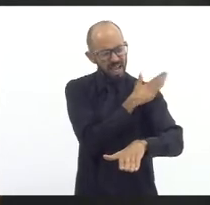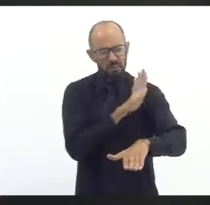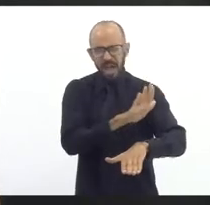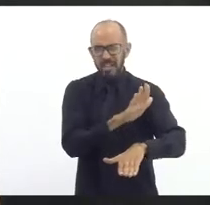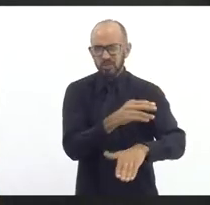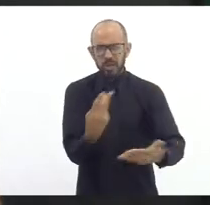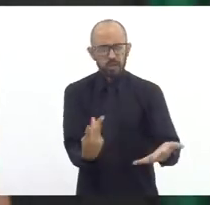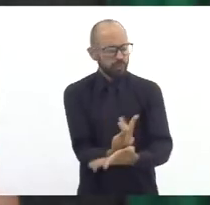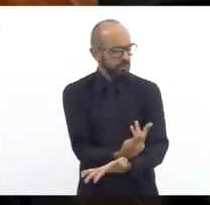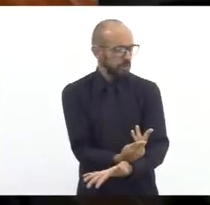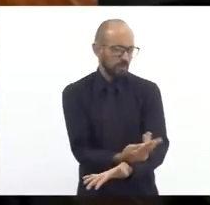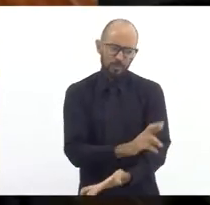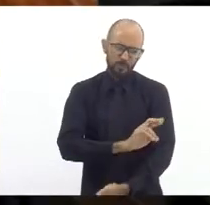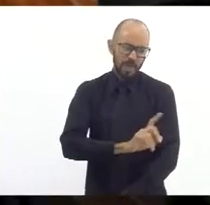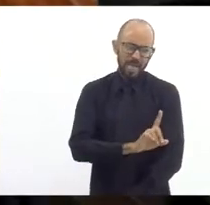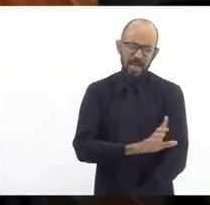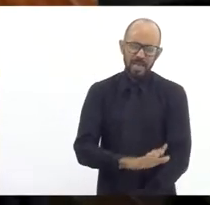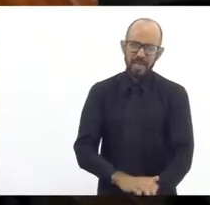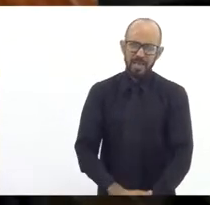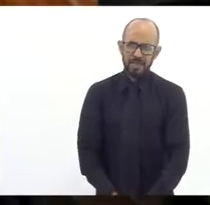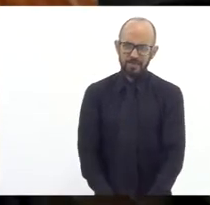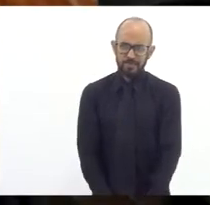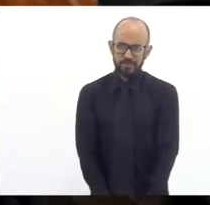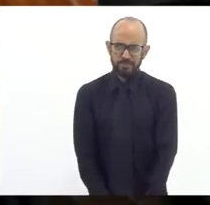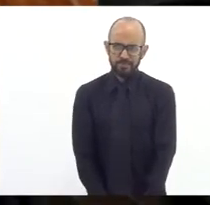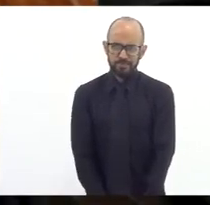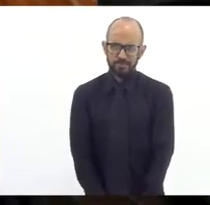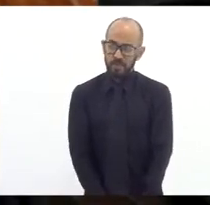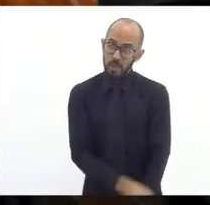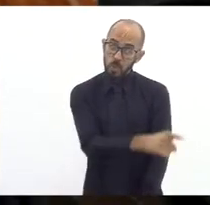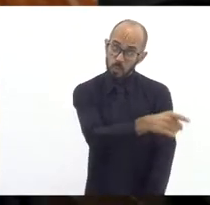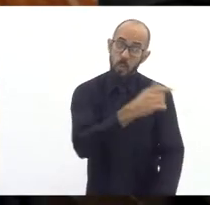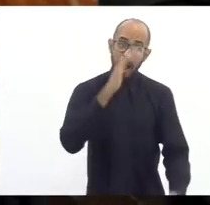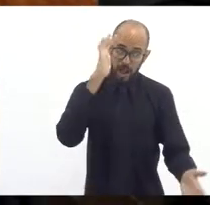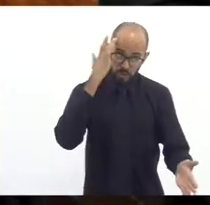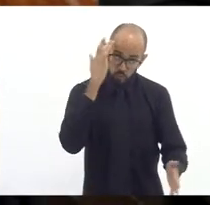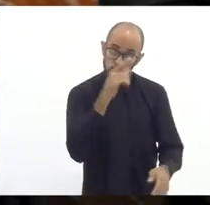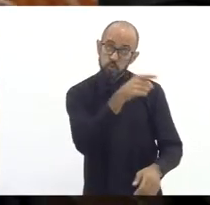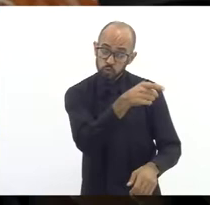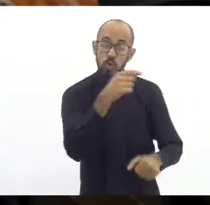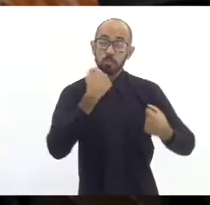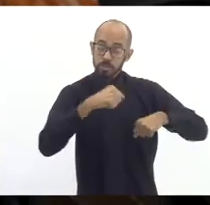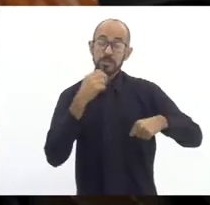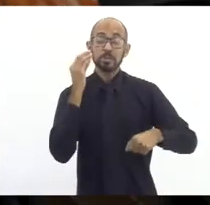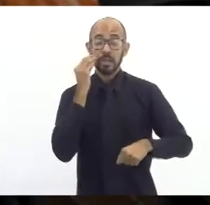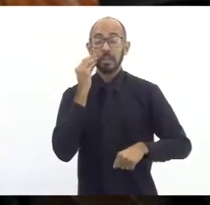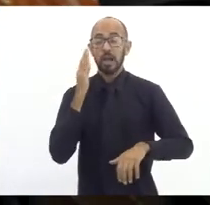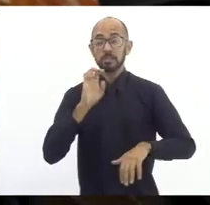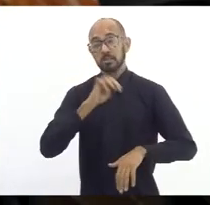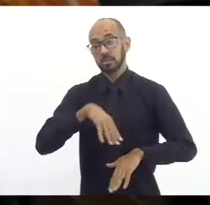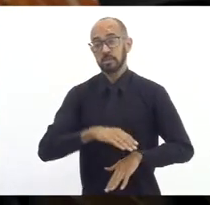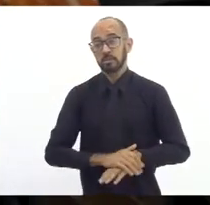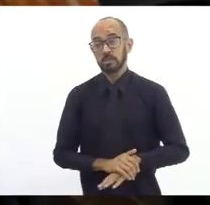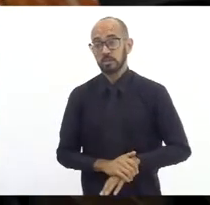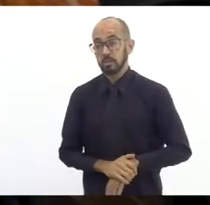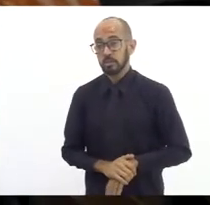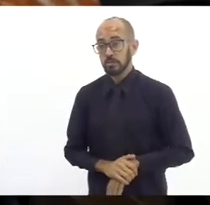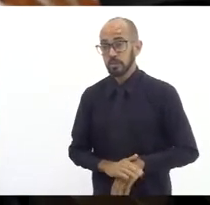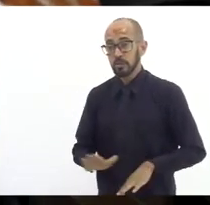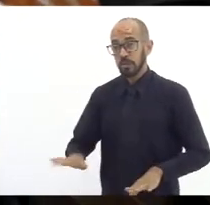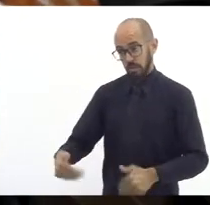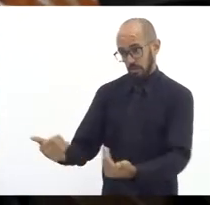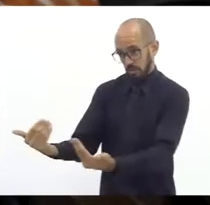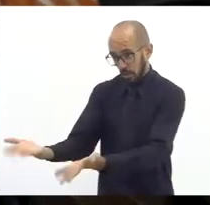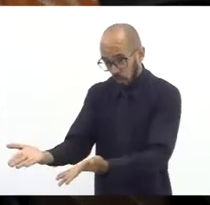foi? Deixa eu tentar. Acho que explicar o senhor tem que melhor, tentar. Eu não estou entendendo. Porque assim, o fato gerador